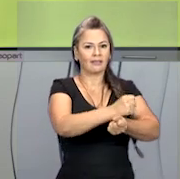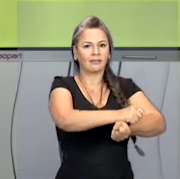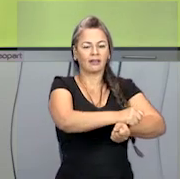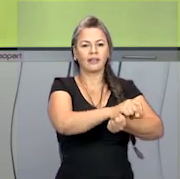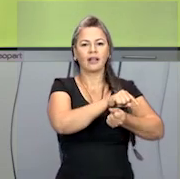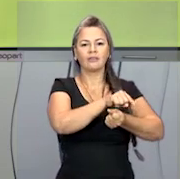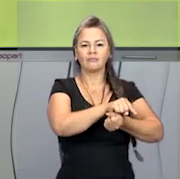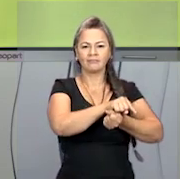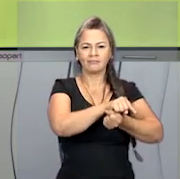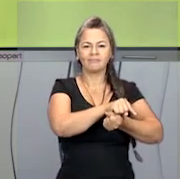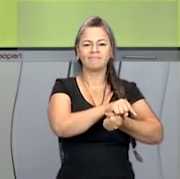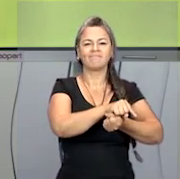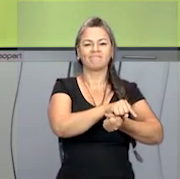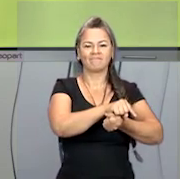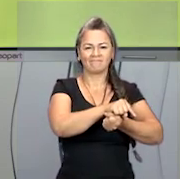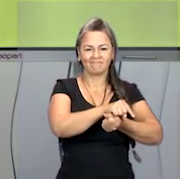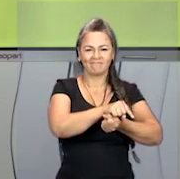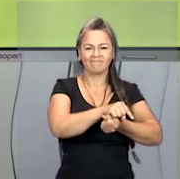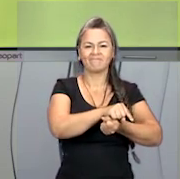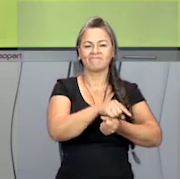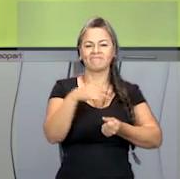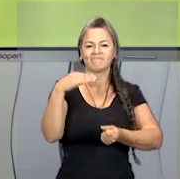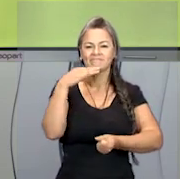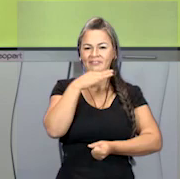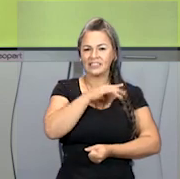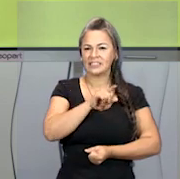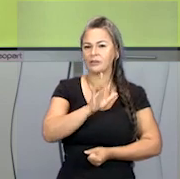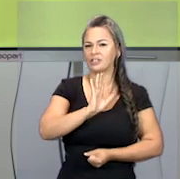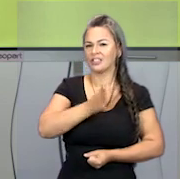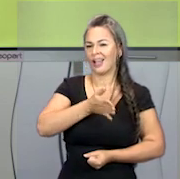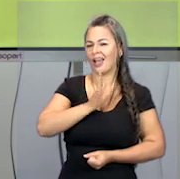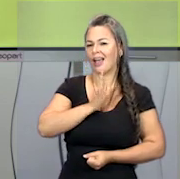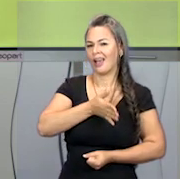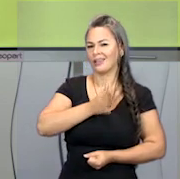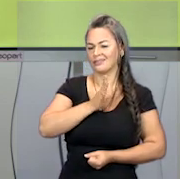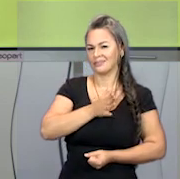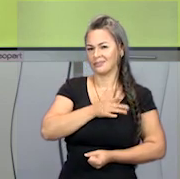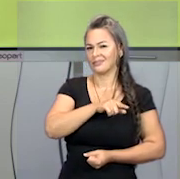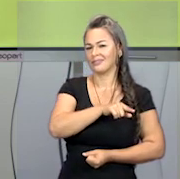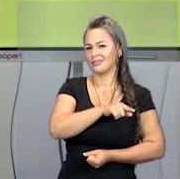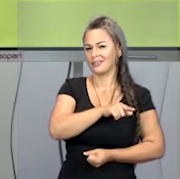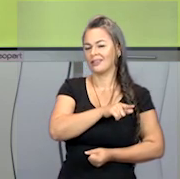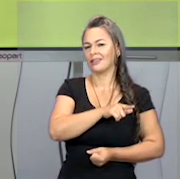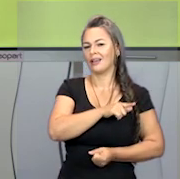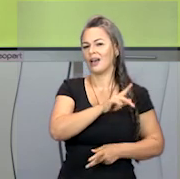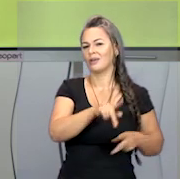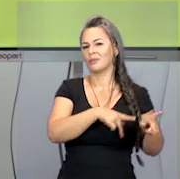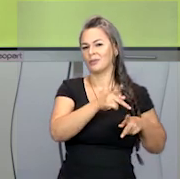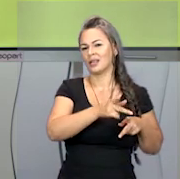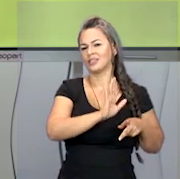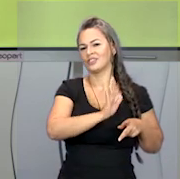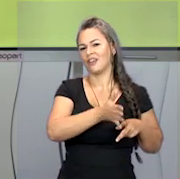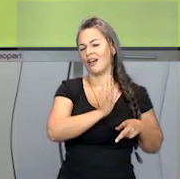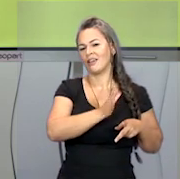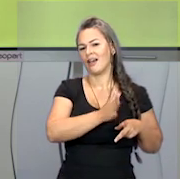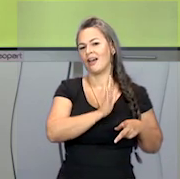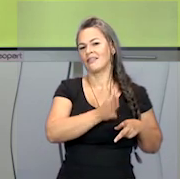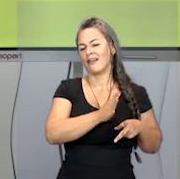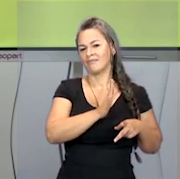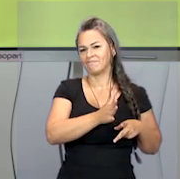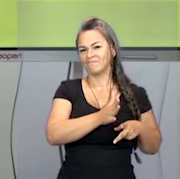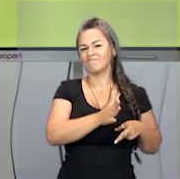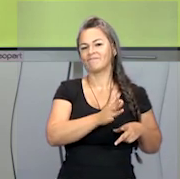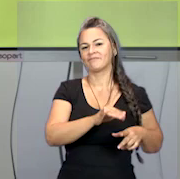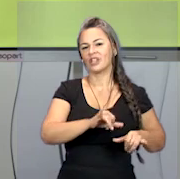que, desde o seu início, a população sofre violência. Então, a gente não